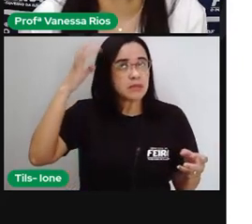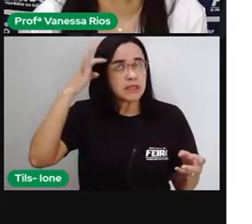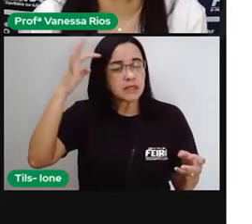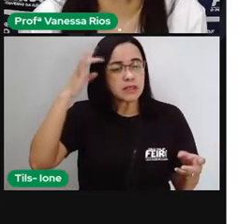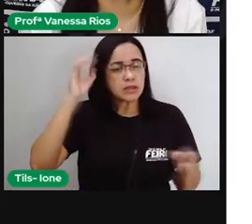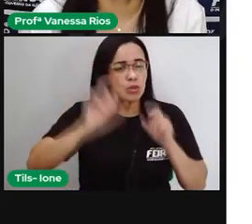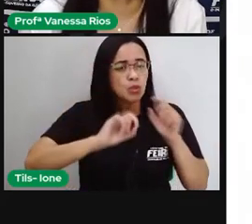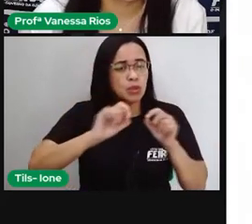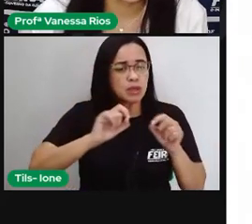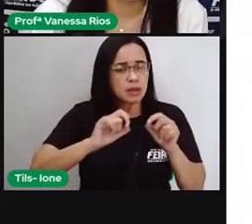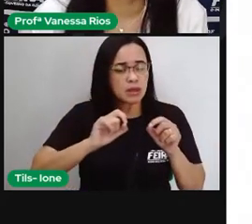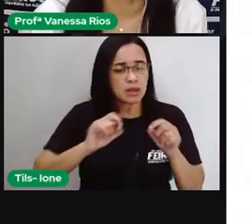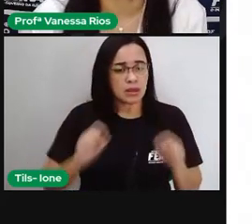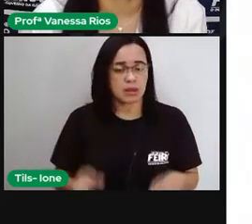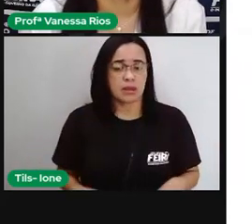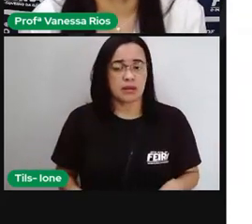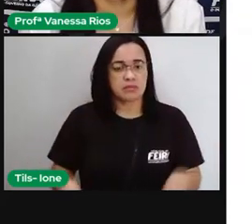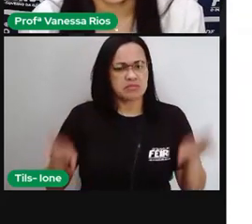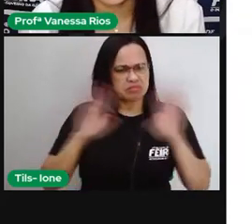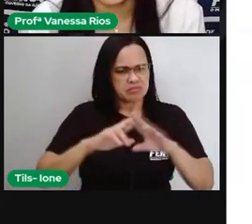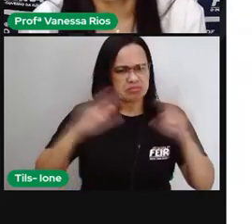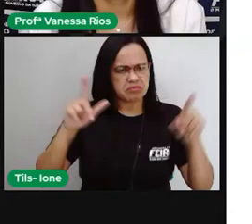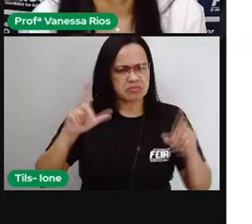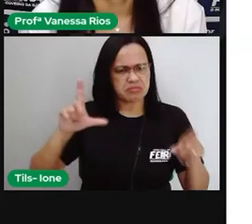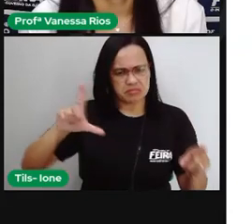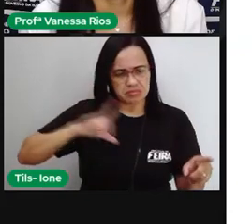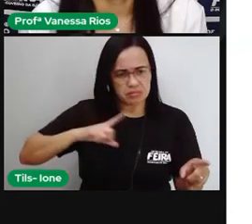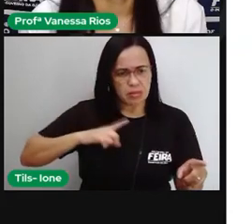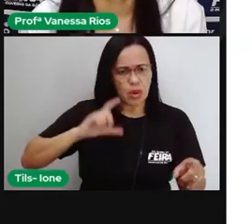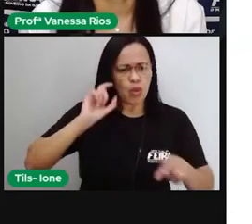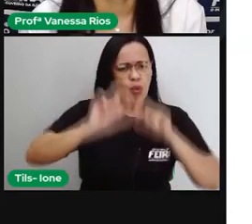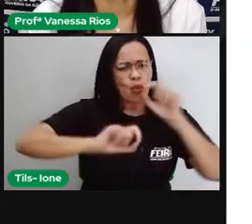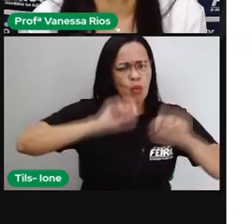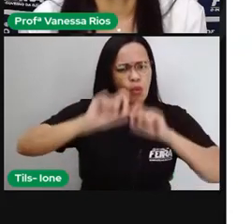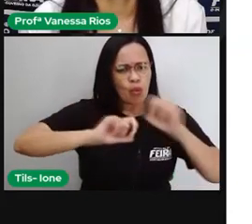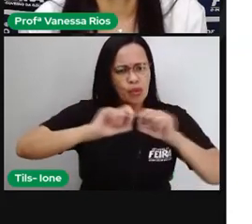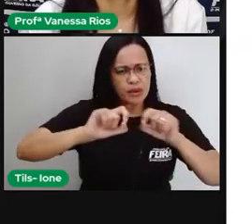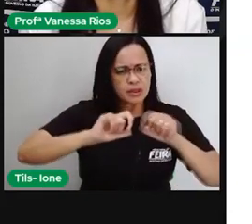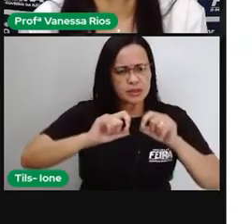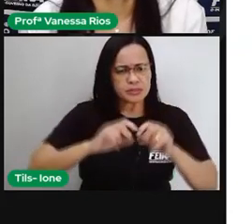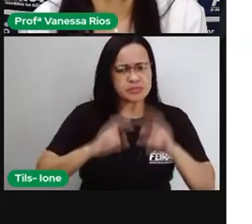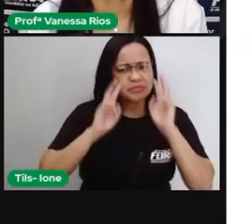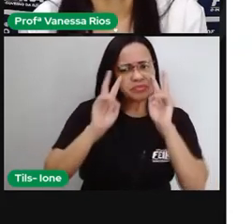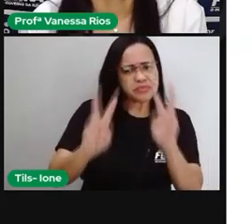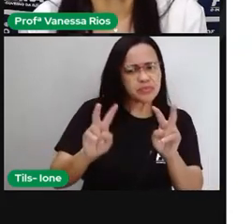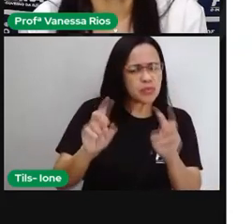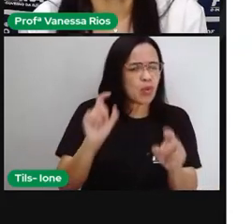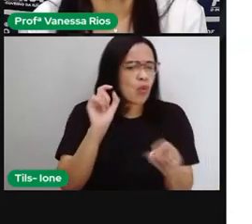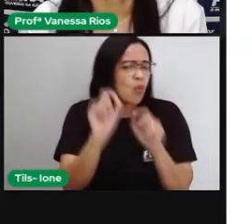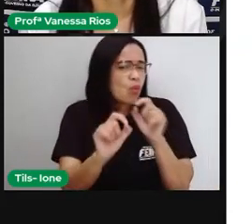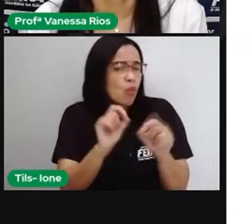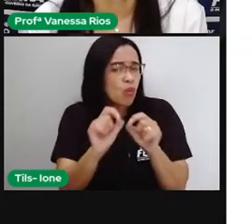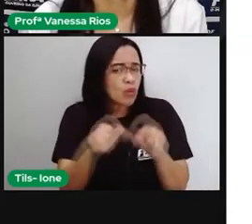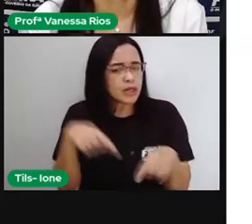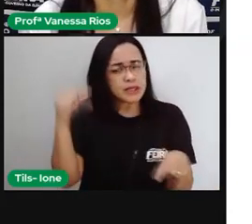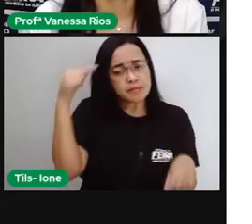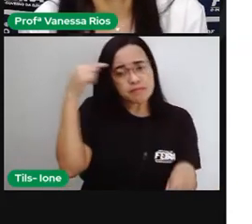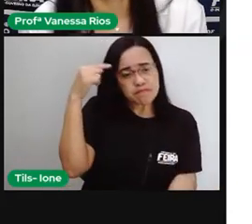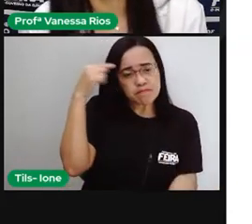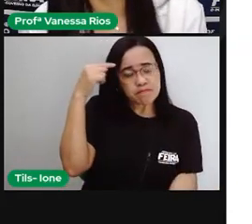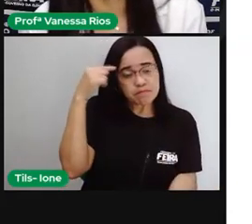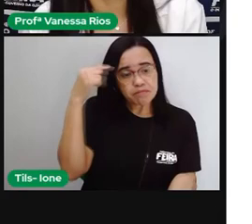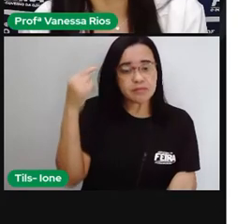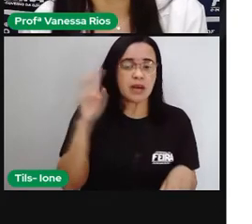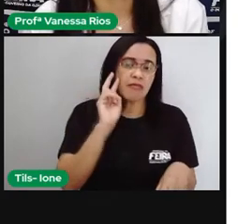de diferente uma das outras? A gente observa um primeiro pensamento aí, um monte de